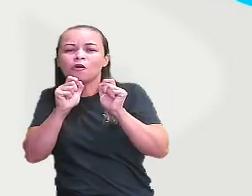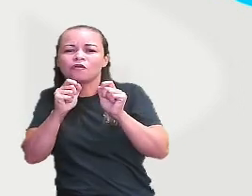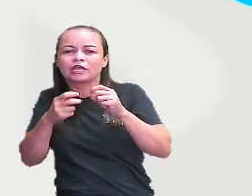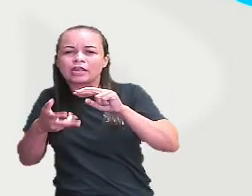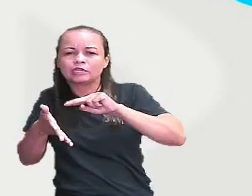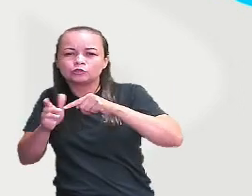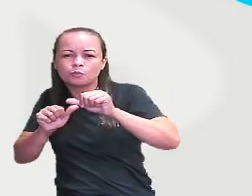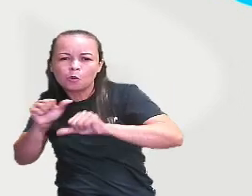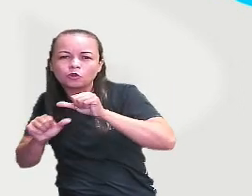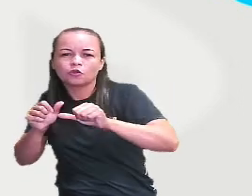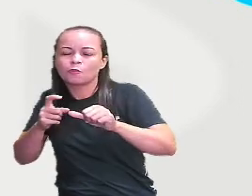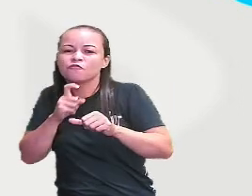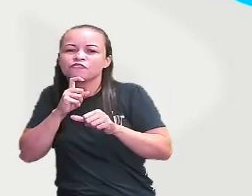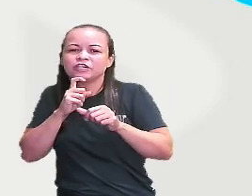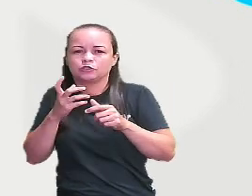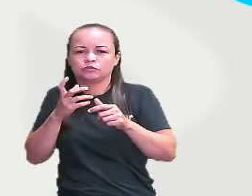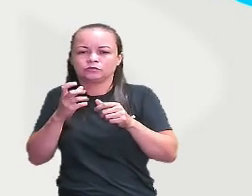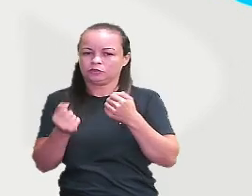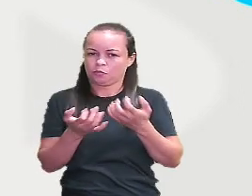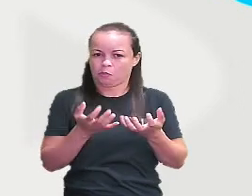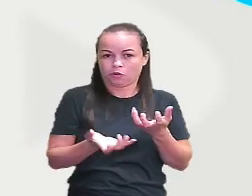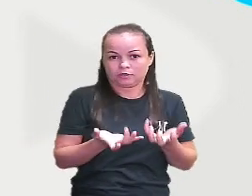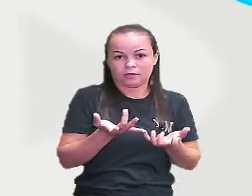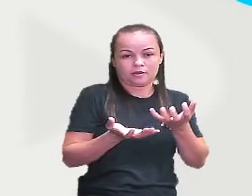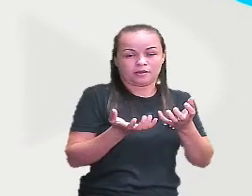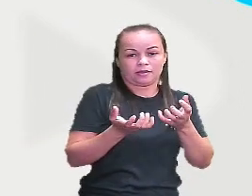queimar e o quente também esfriar.